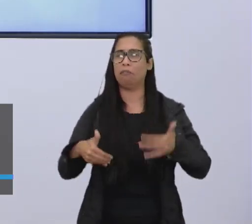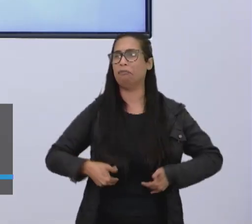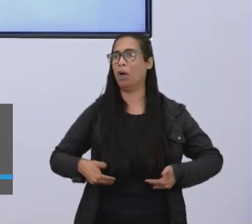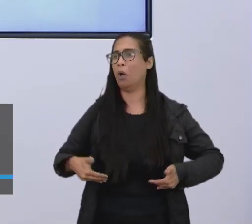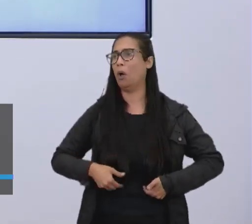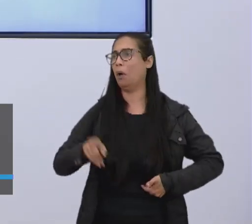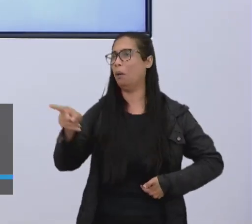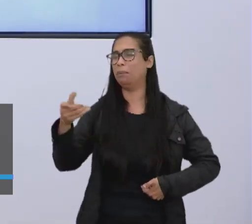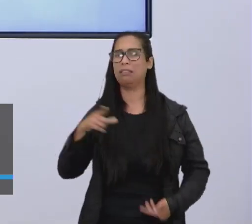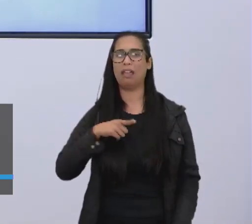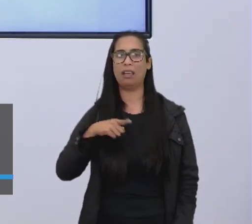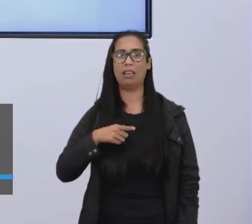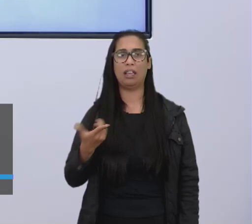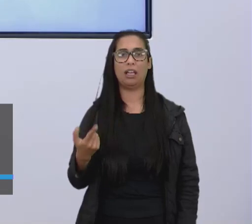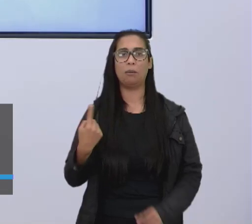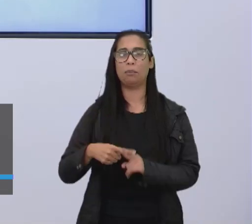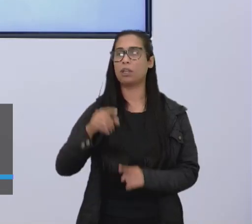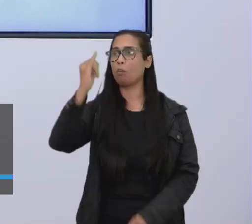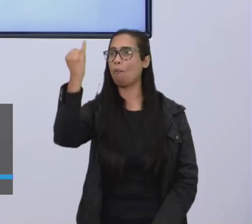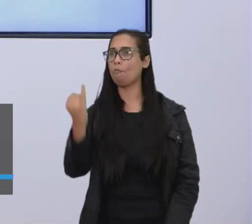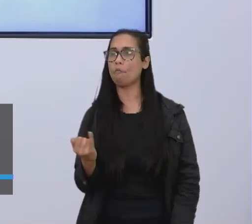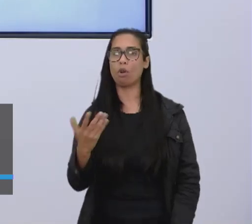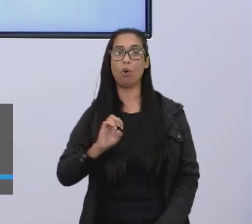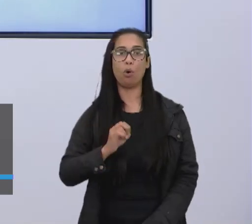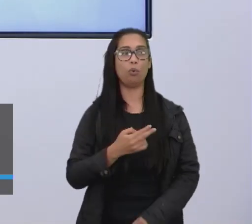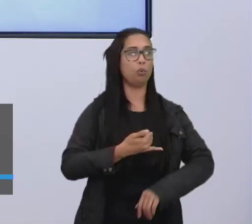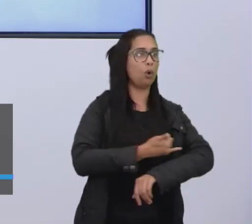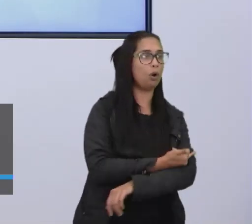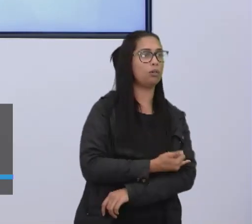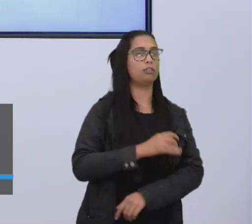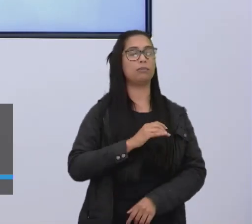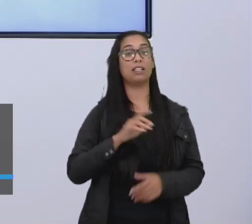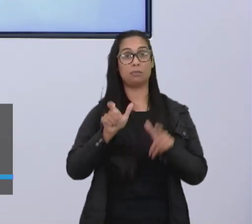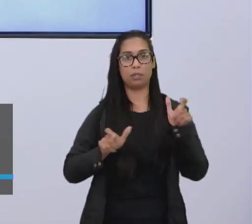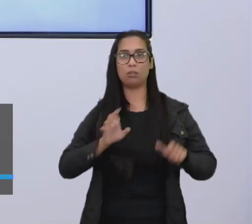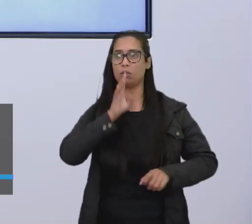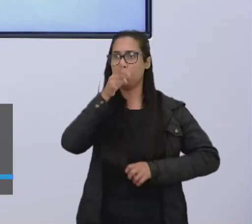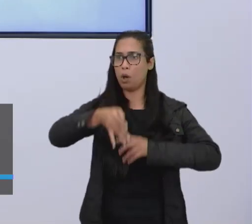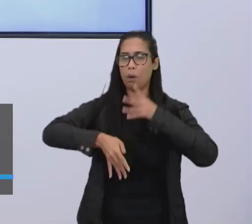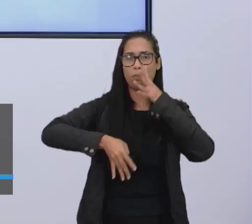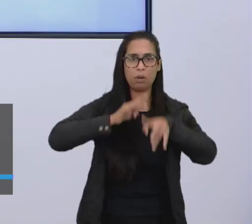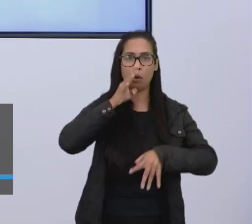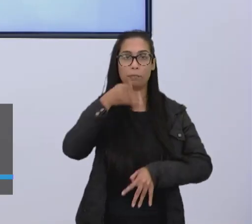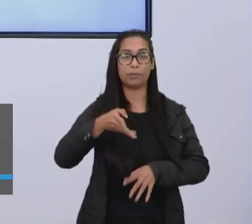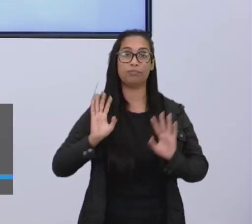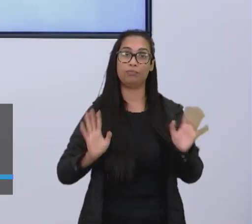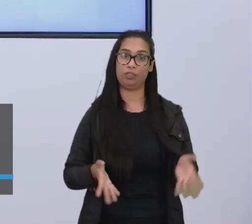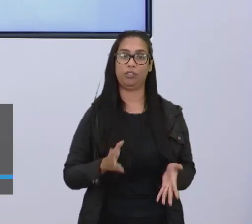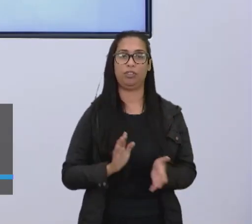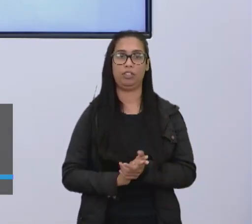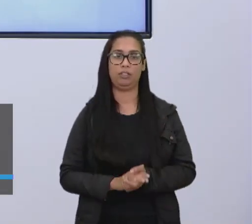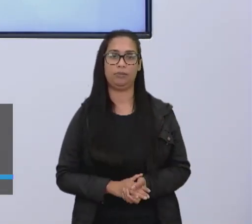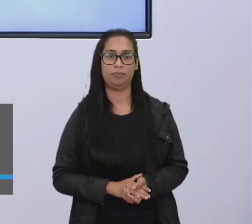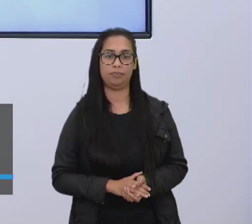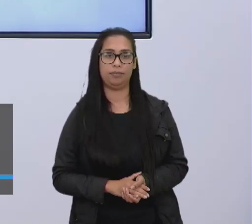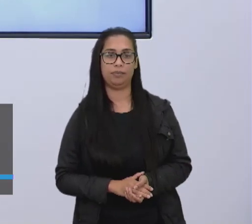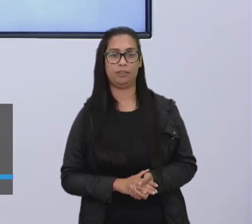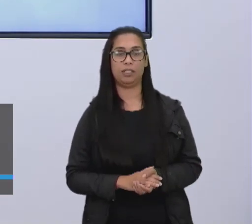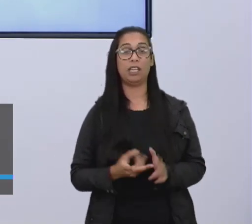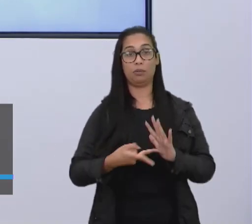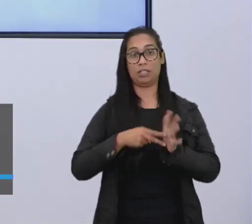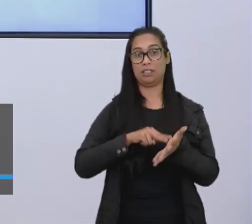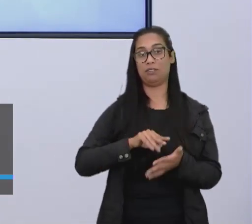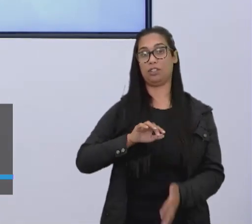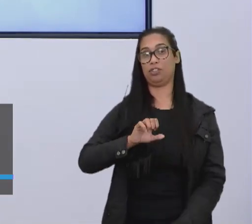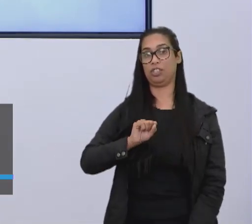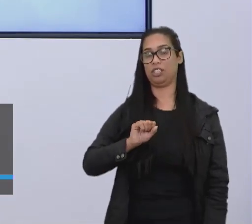é uma realidade. Meus exames estão, ó, chuchuzinho. Então, assim, esses tipos de estigma, de estereótipos,